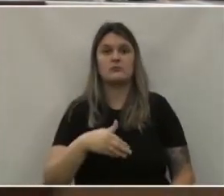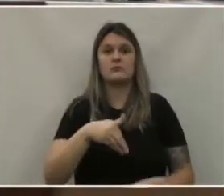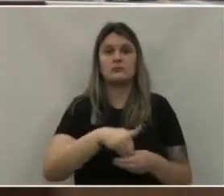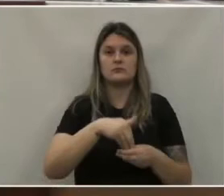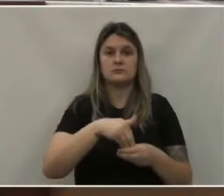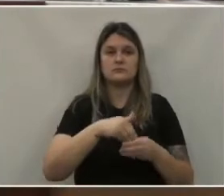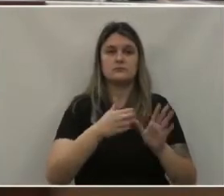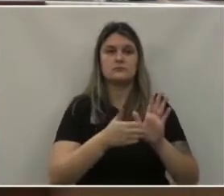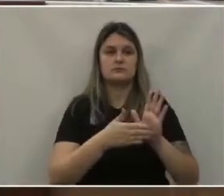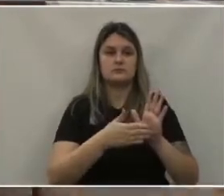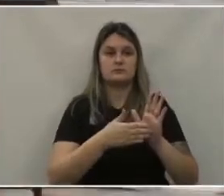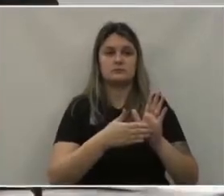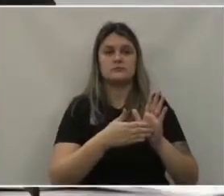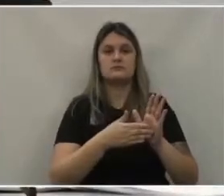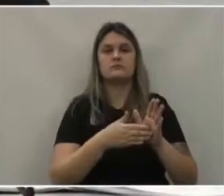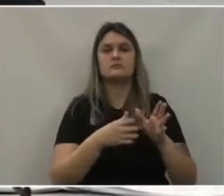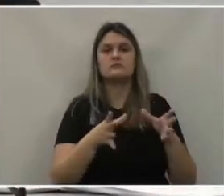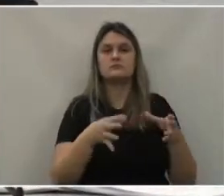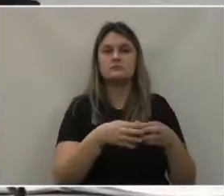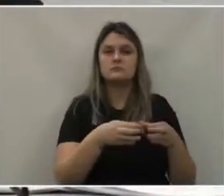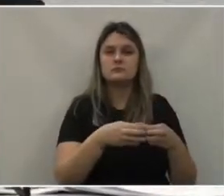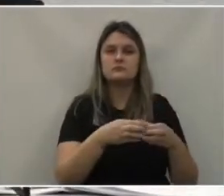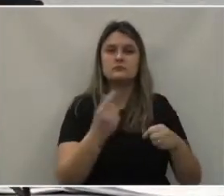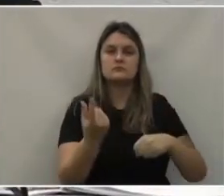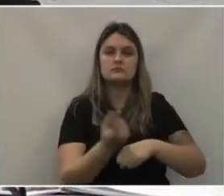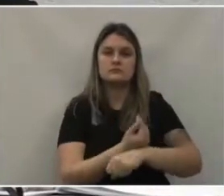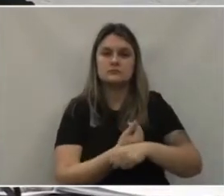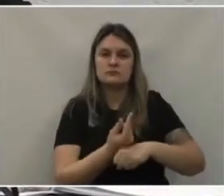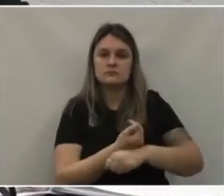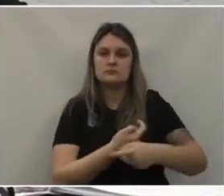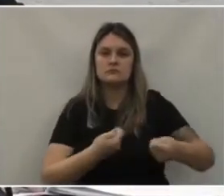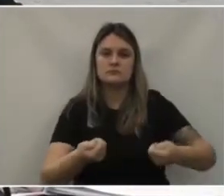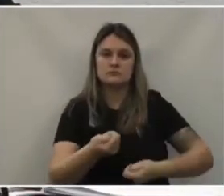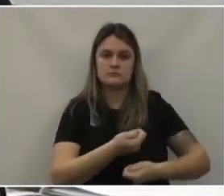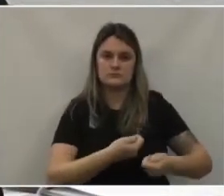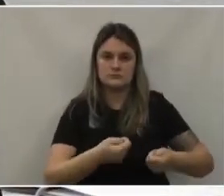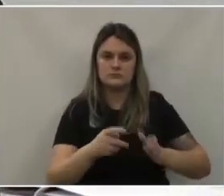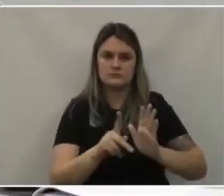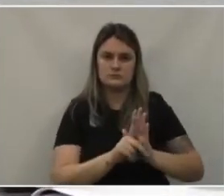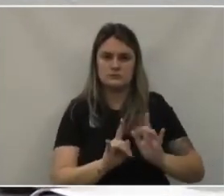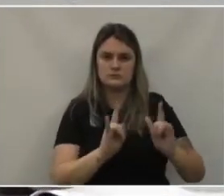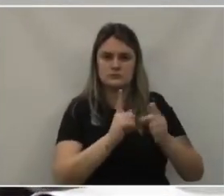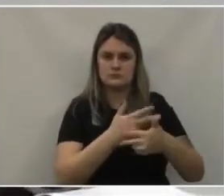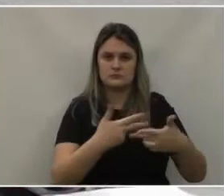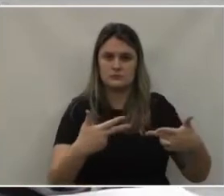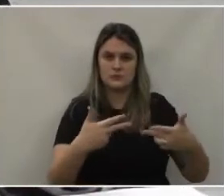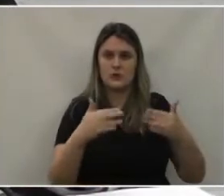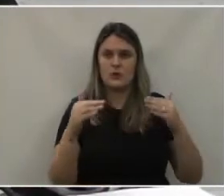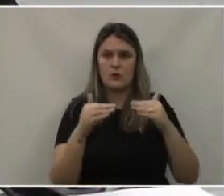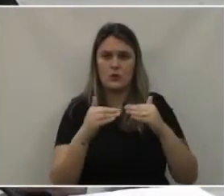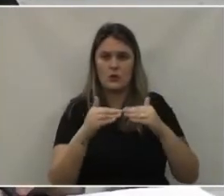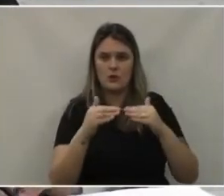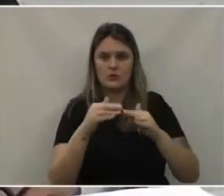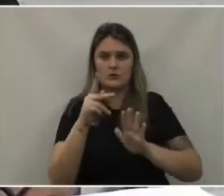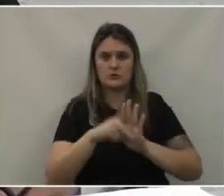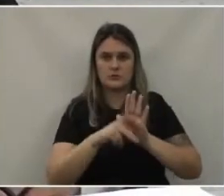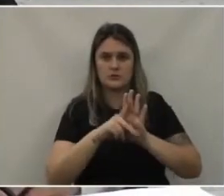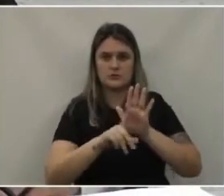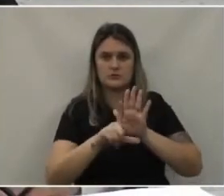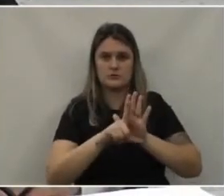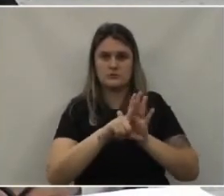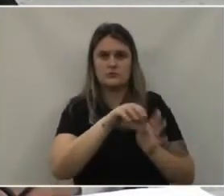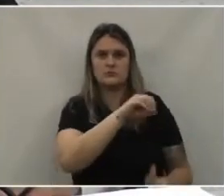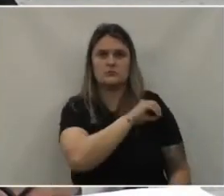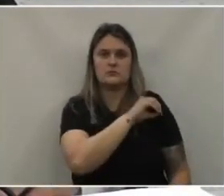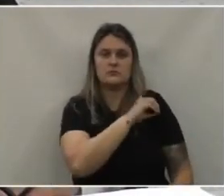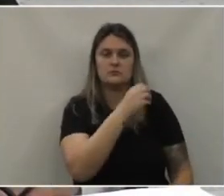Votação do parecer fundamentado da Comissão de Finanças, Orçamento e Patrimônio. Favorável ao projeto de lei ordinária